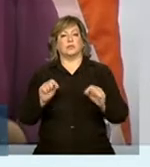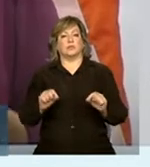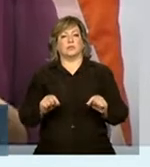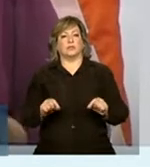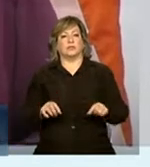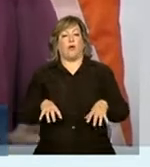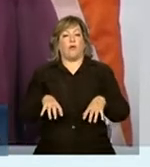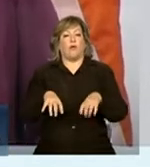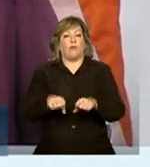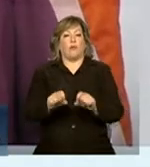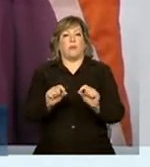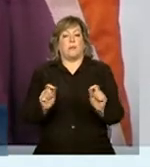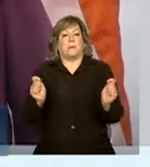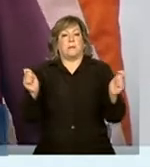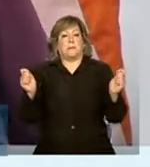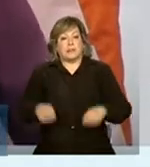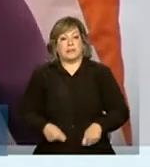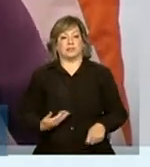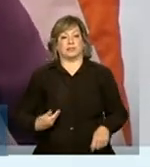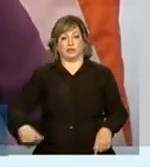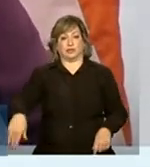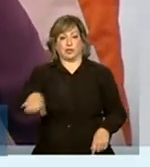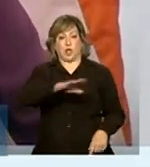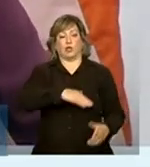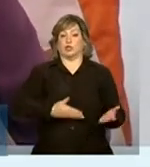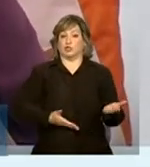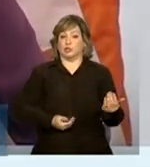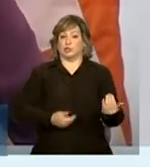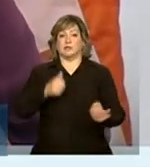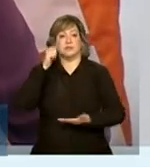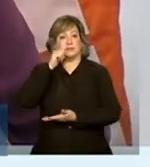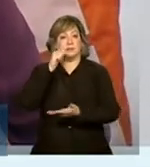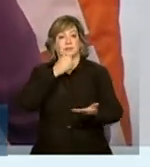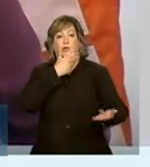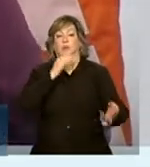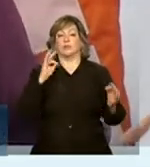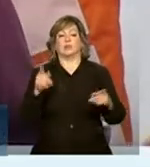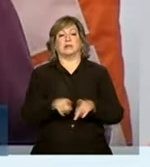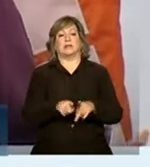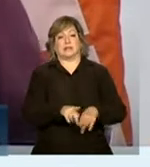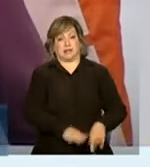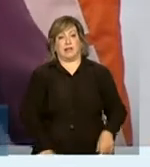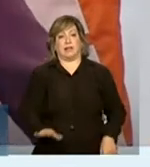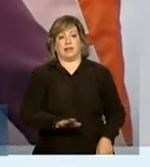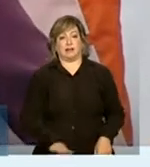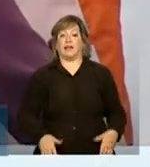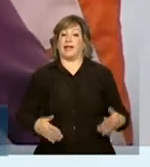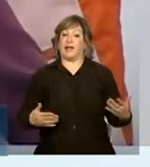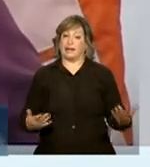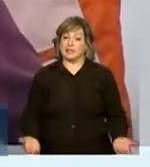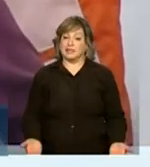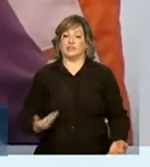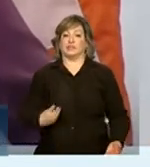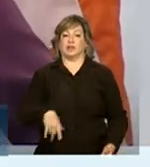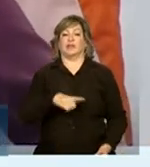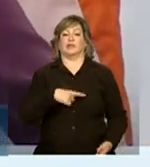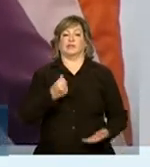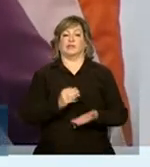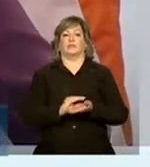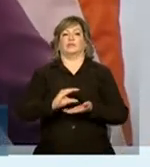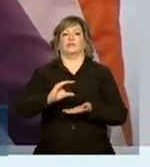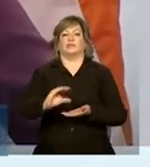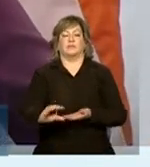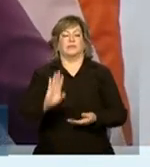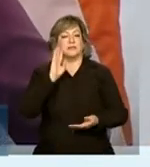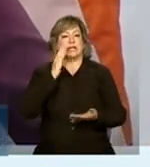das capacidades dos nossos jovens e das nossas crianças. E aí nós teremos de investir